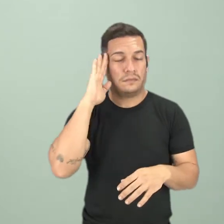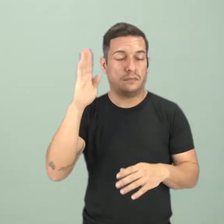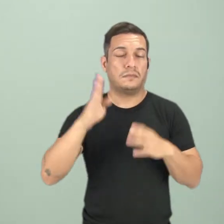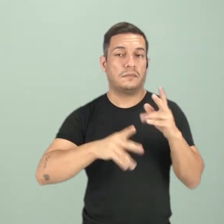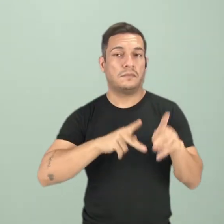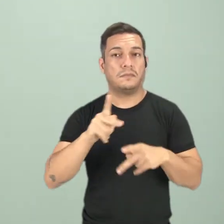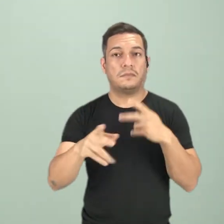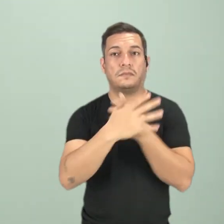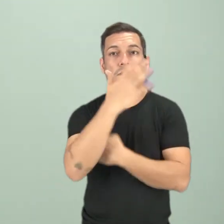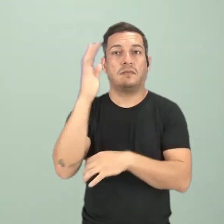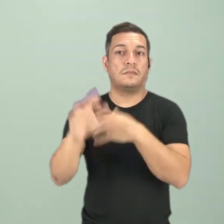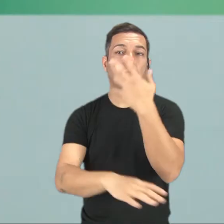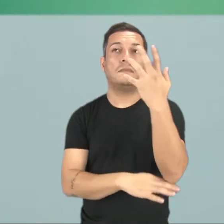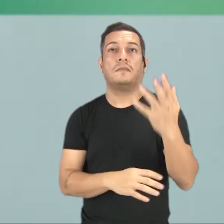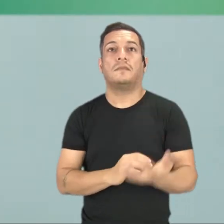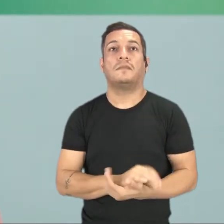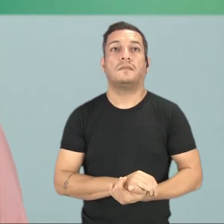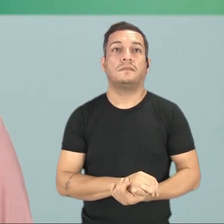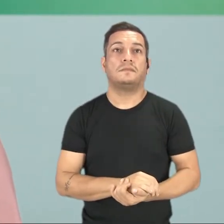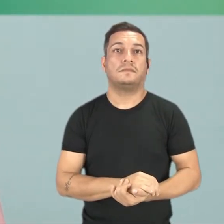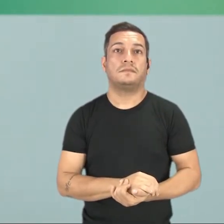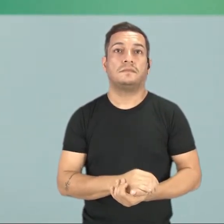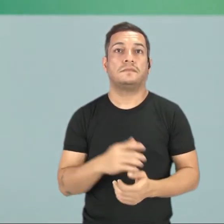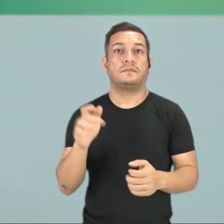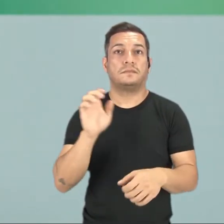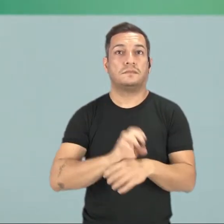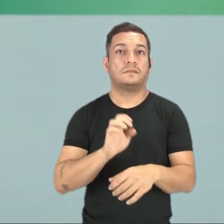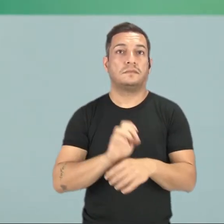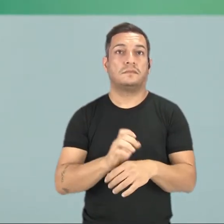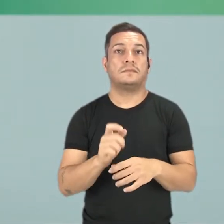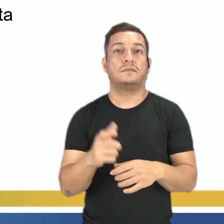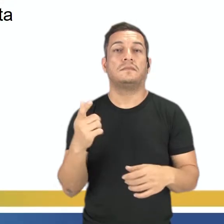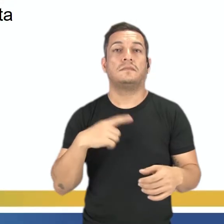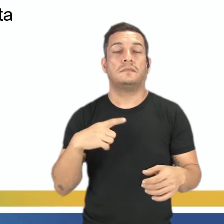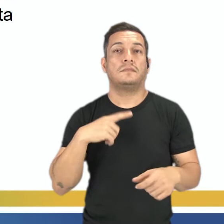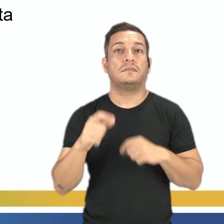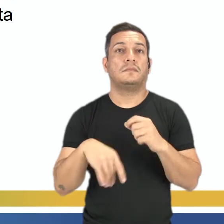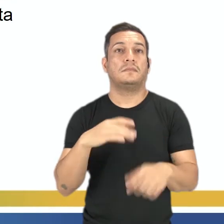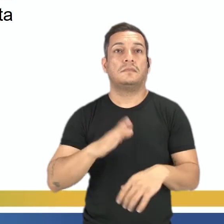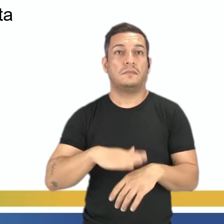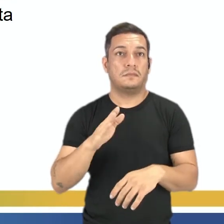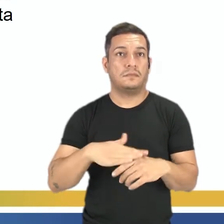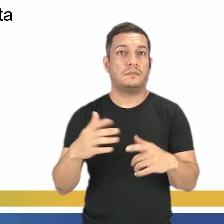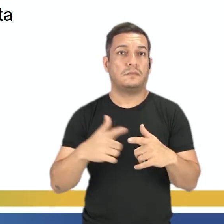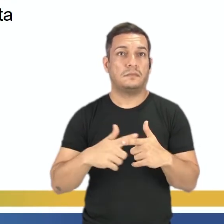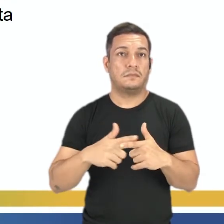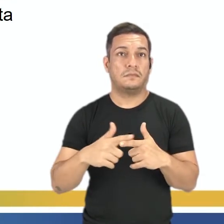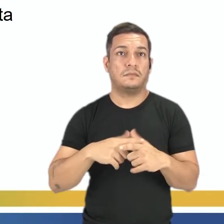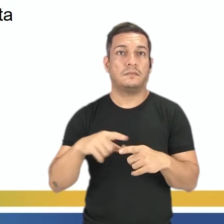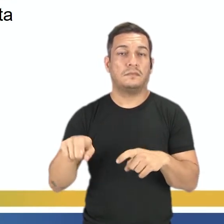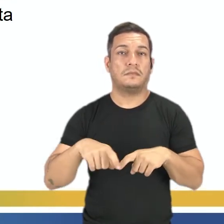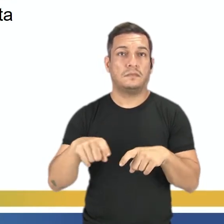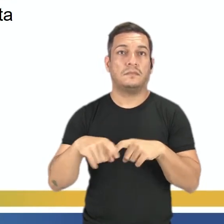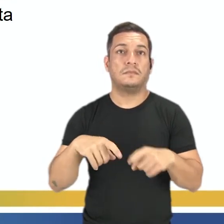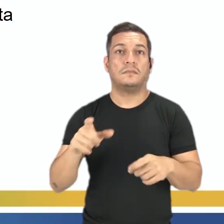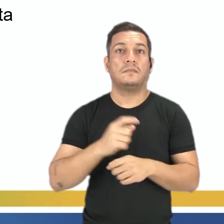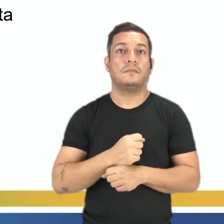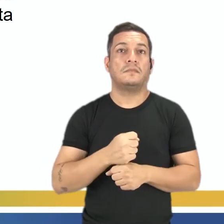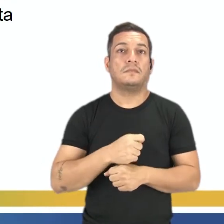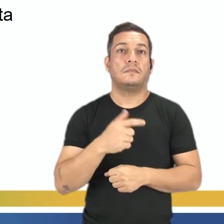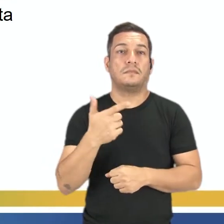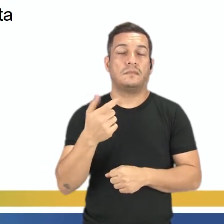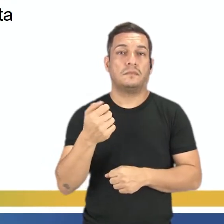da floresta. Então os estados com a maior quantidade de ocorrência de conflitos agrários, né, entre os povos da floresta,